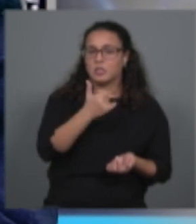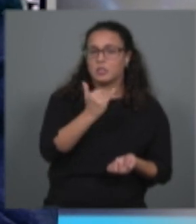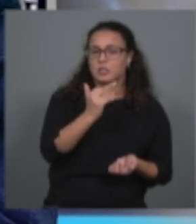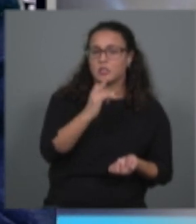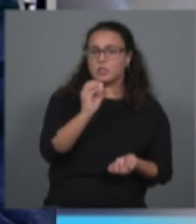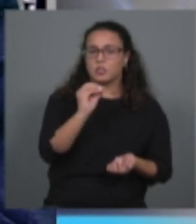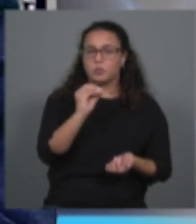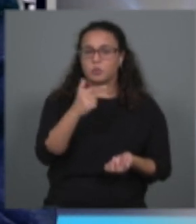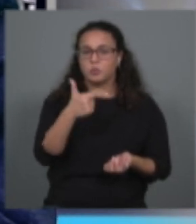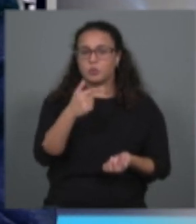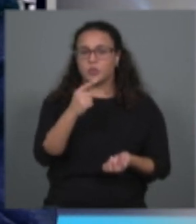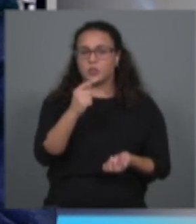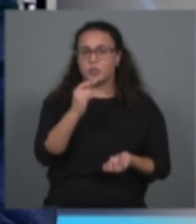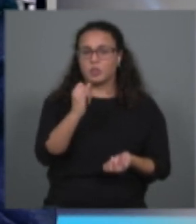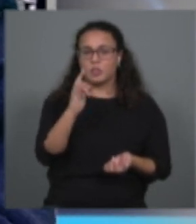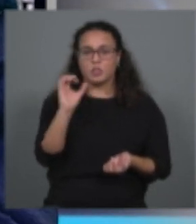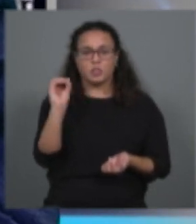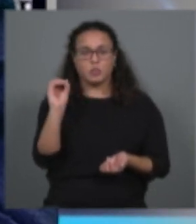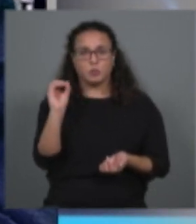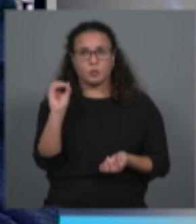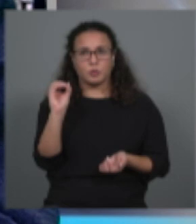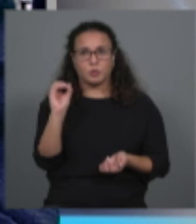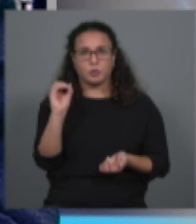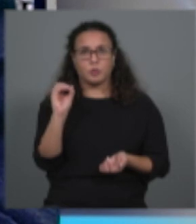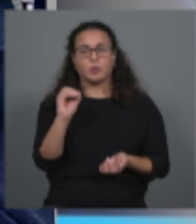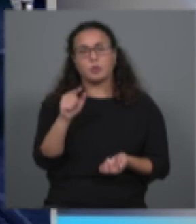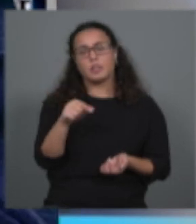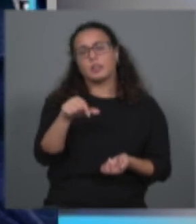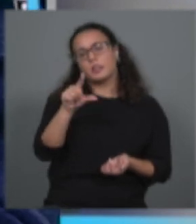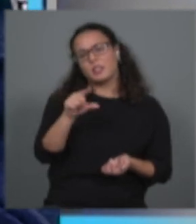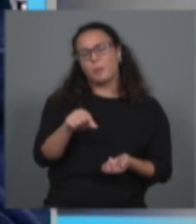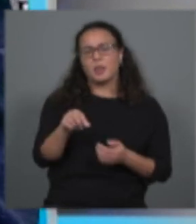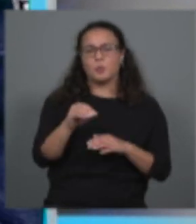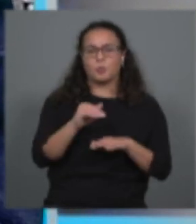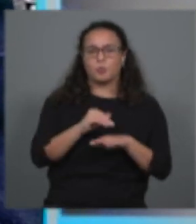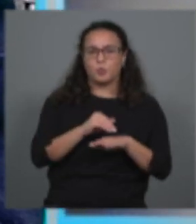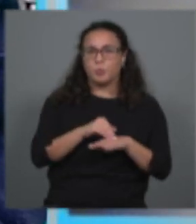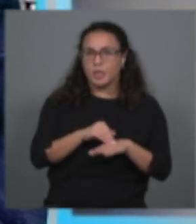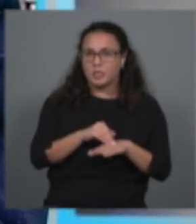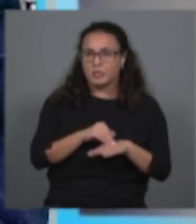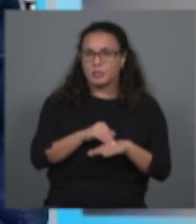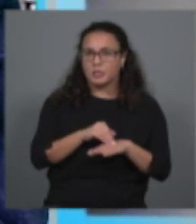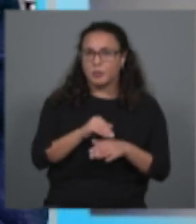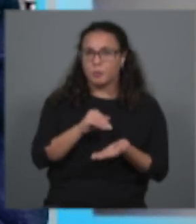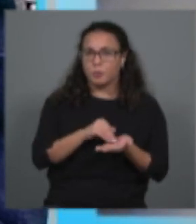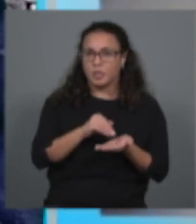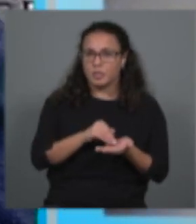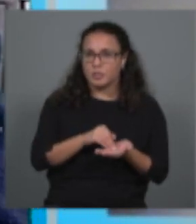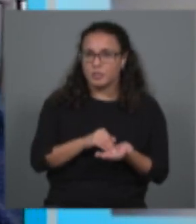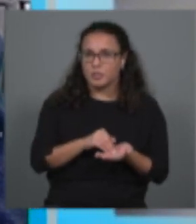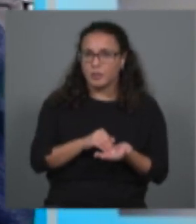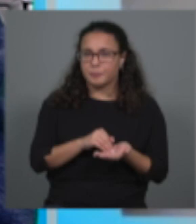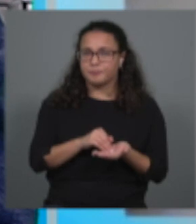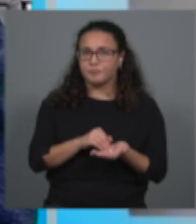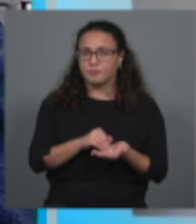bem, porque era o lugar mais carenciado, um dos lugares, não é o mais, e ele